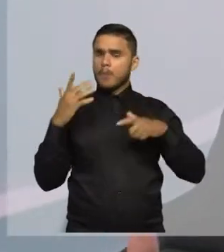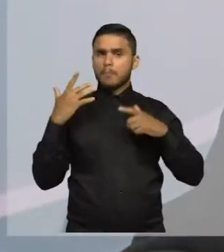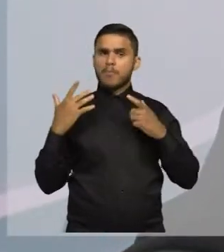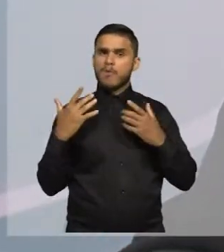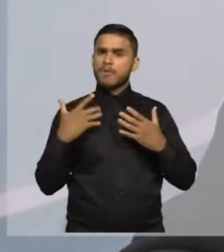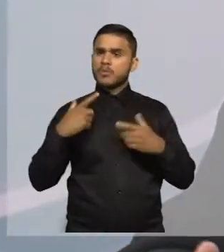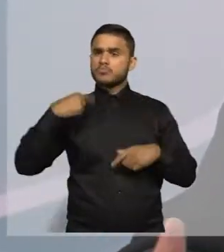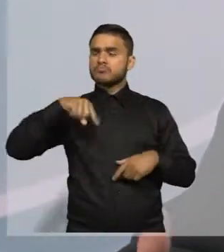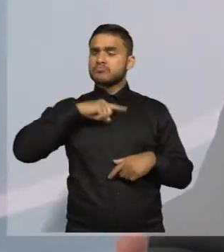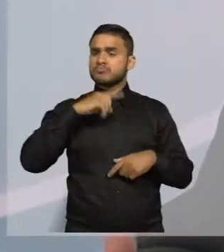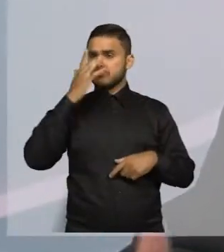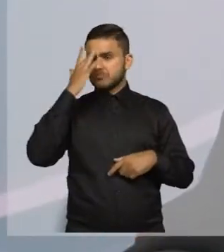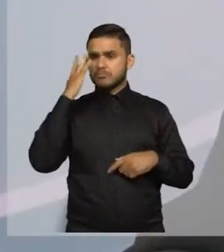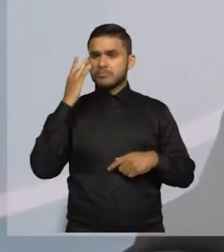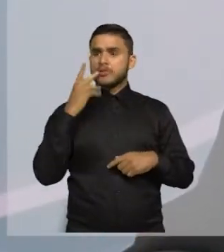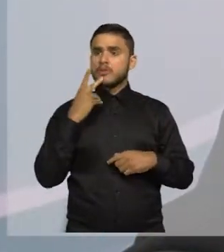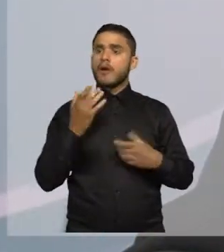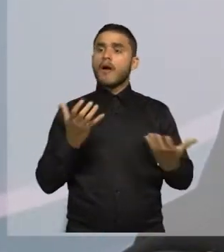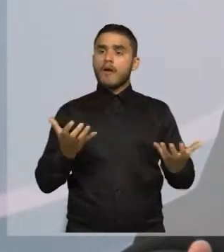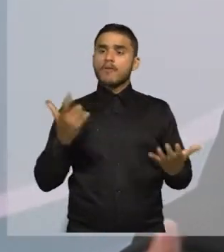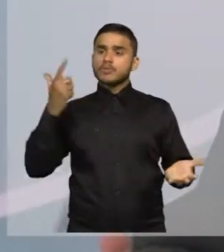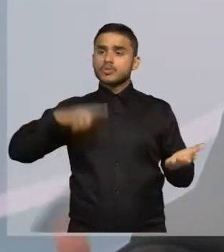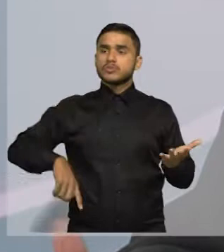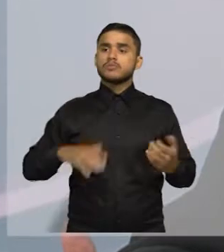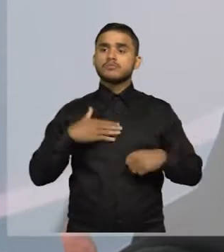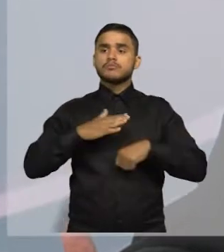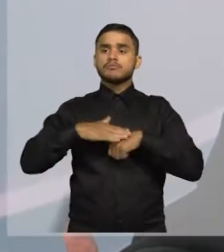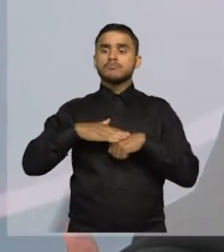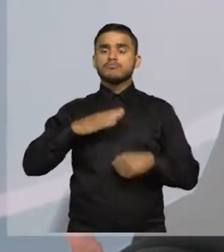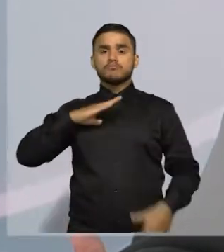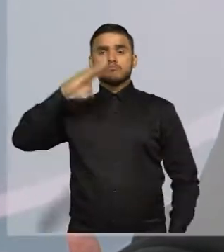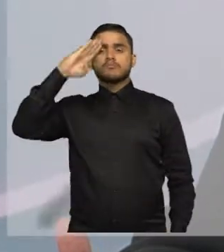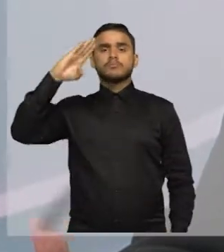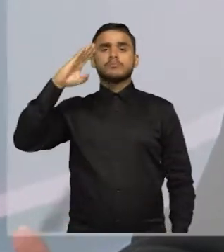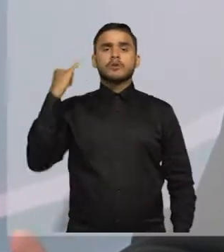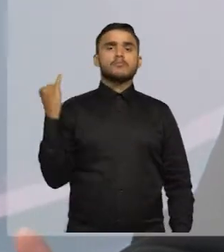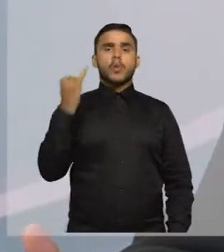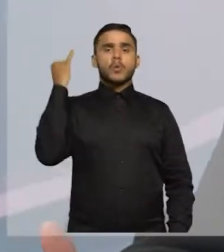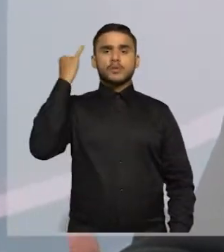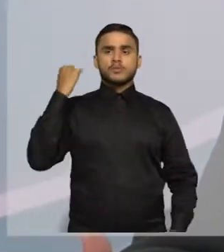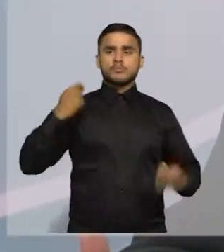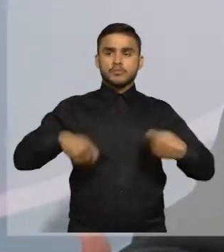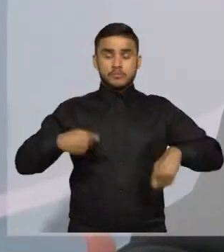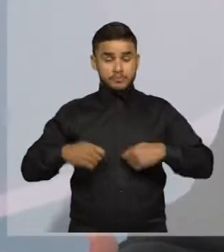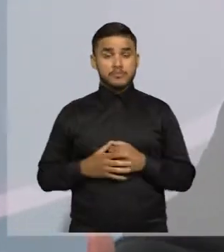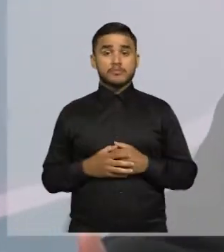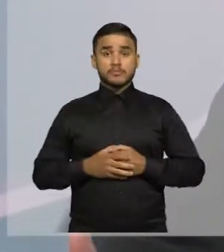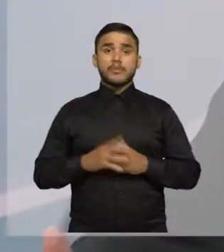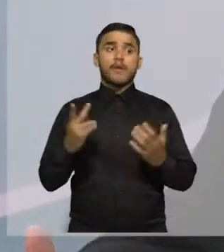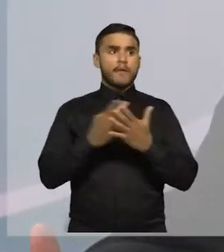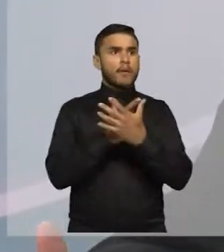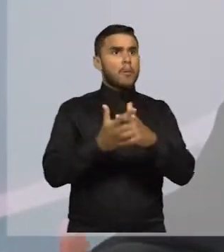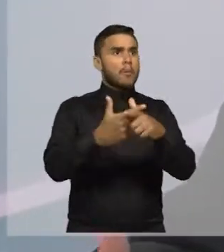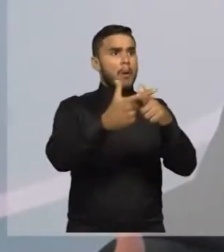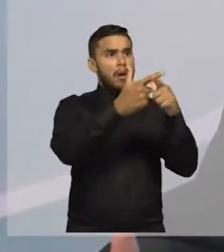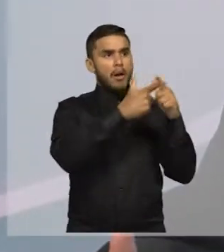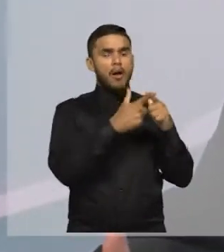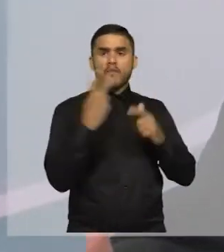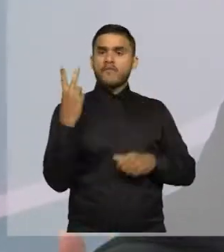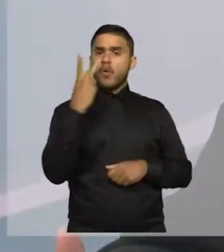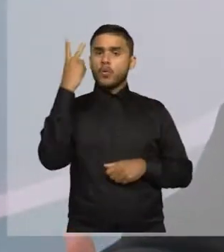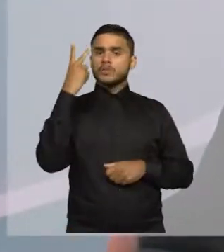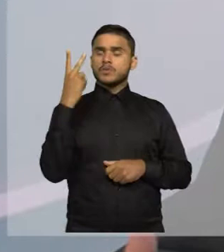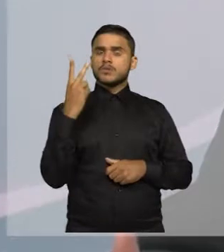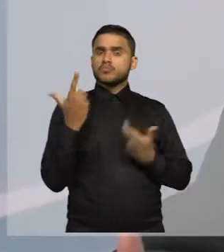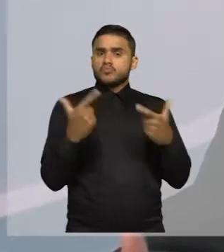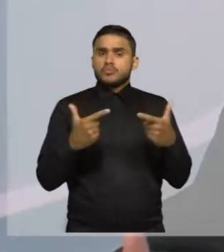represou uma certa vontade dos militares de voltarem a ter alguma importância, porque as Forças Armadas foram sucateadas,